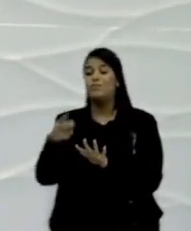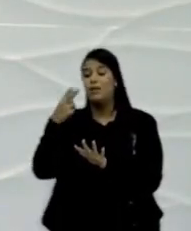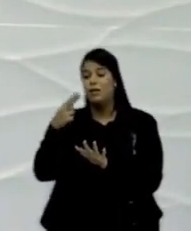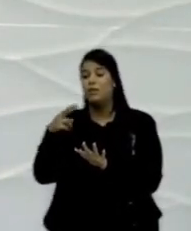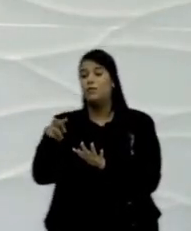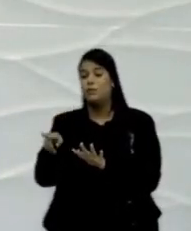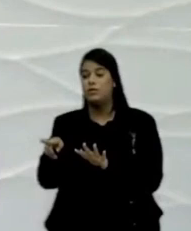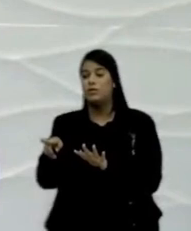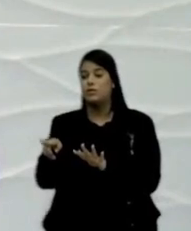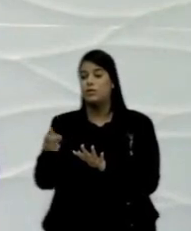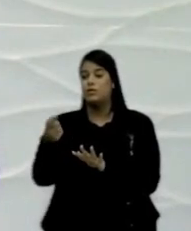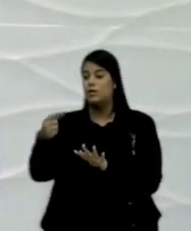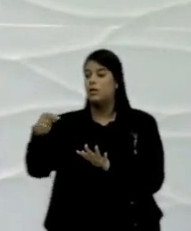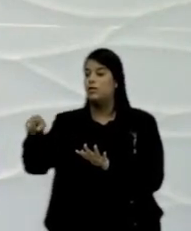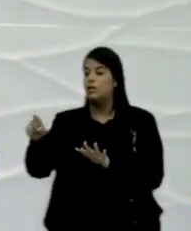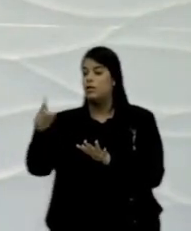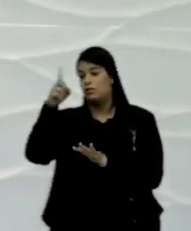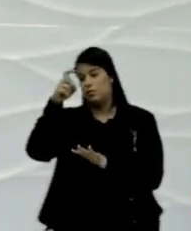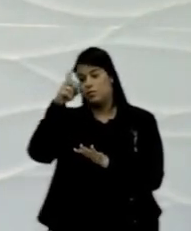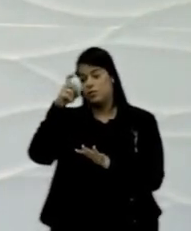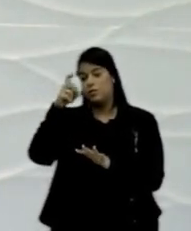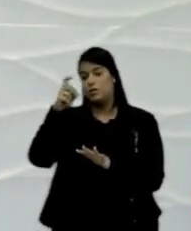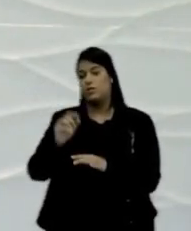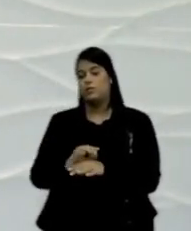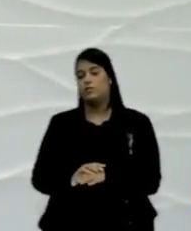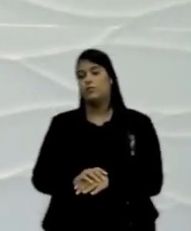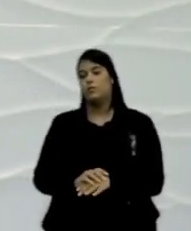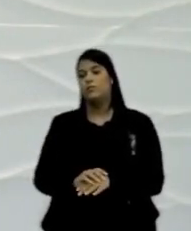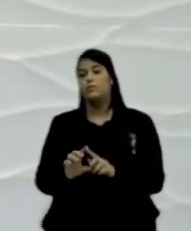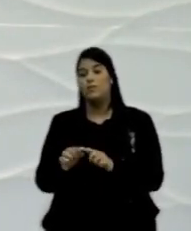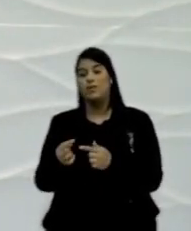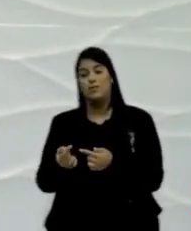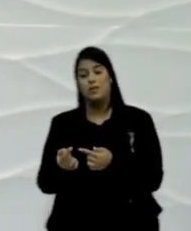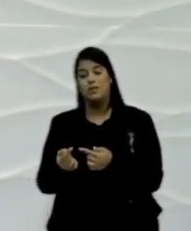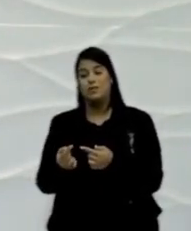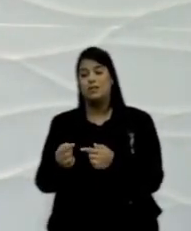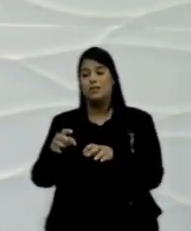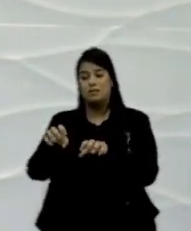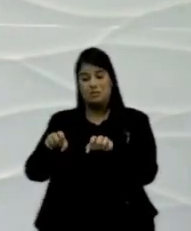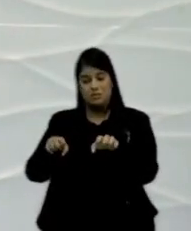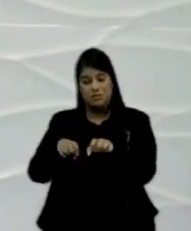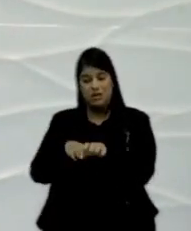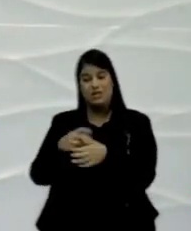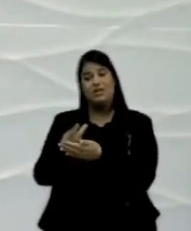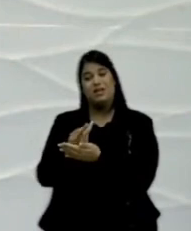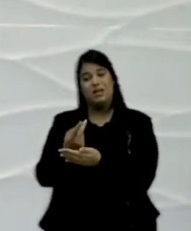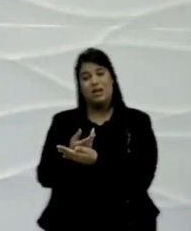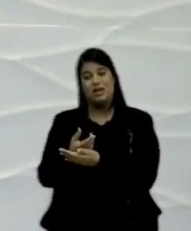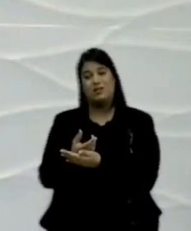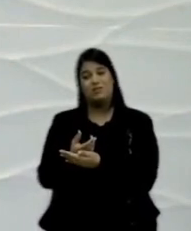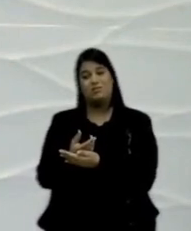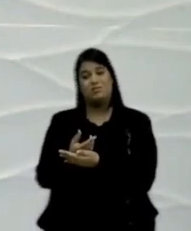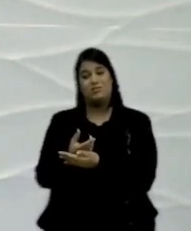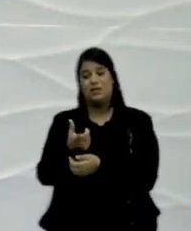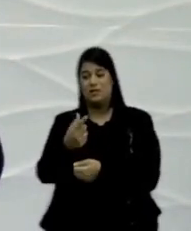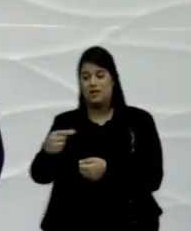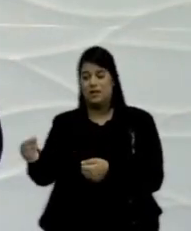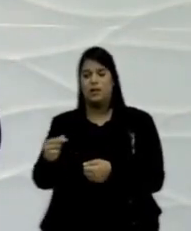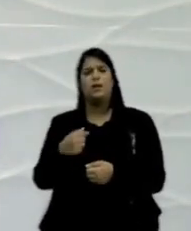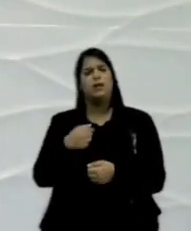entrando aqui no hospital, no Perpétuo Socorro. O senhor tira esse carro, está errado. Aí,